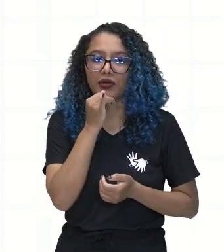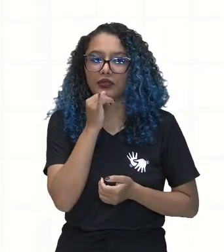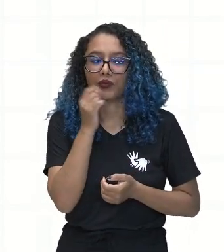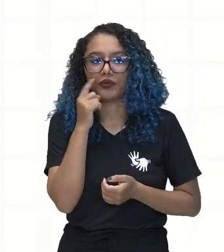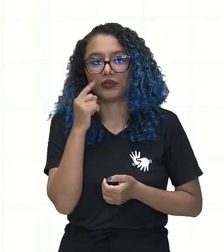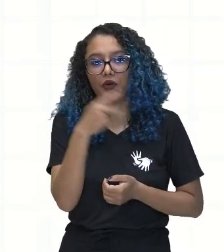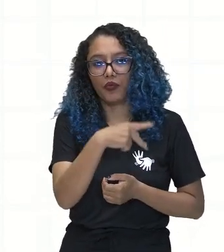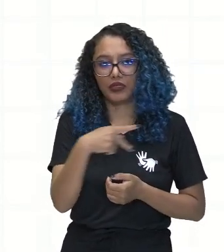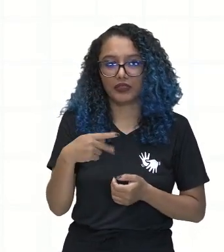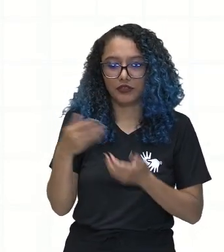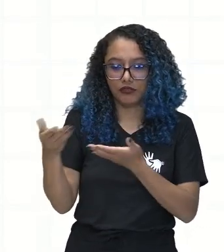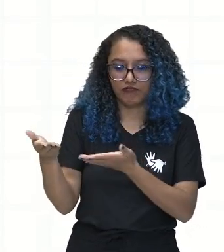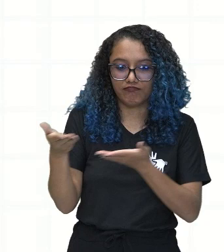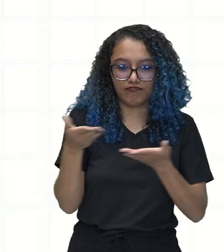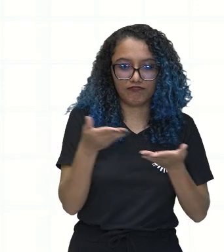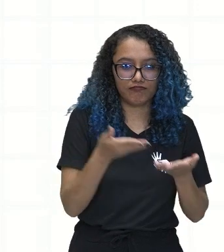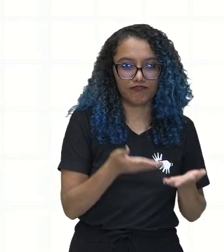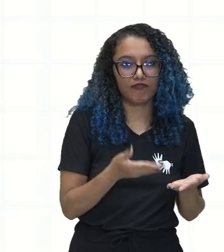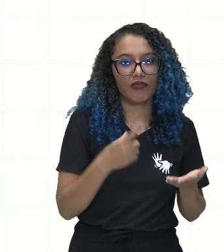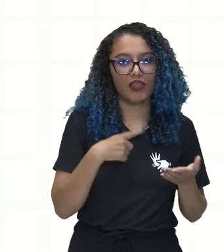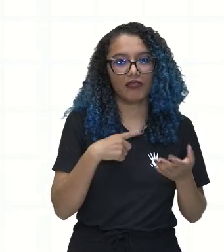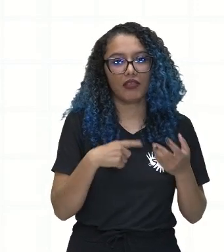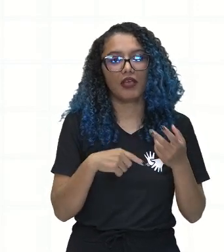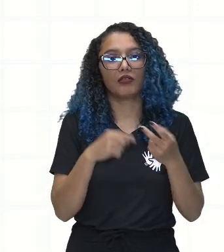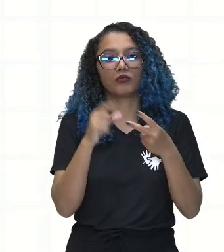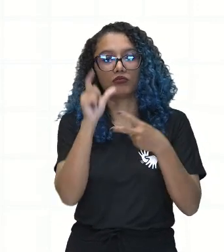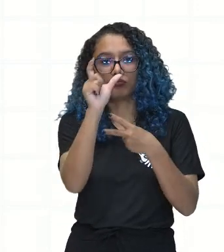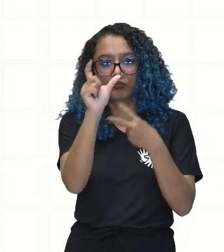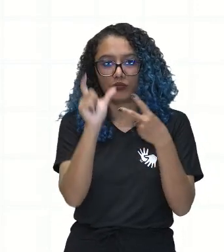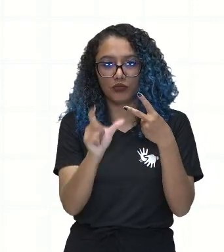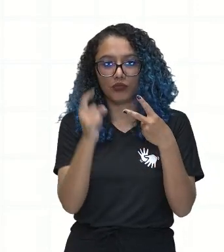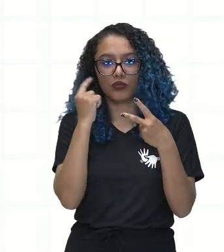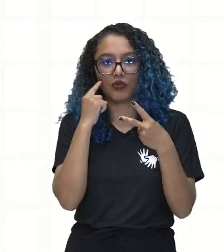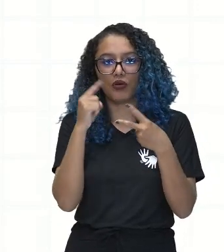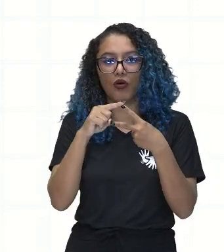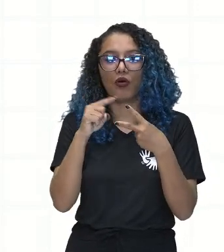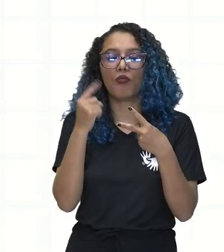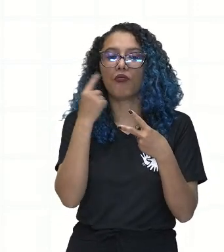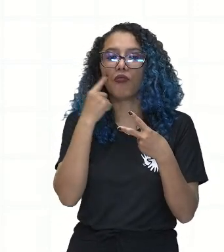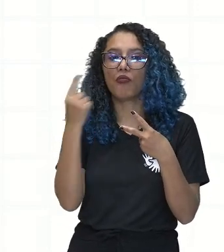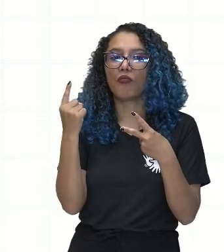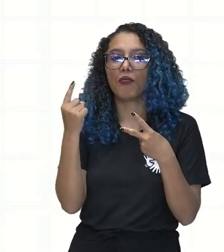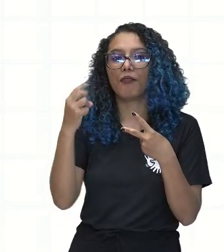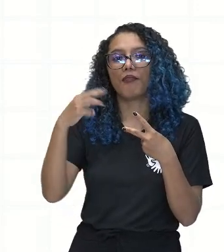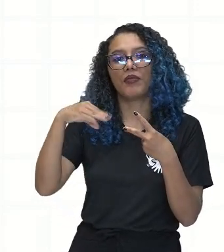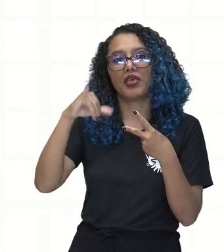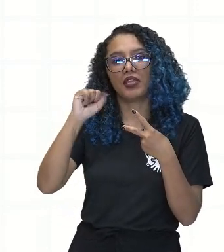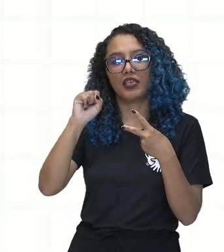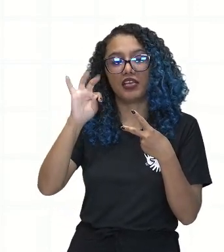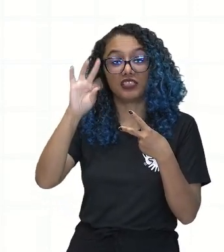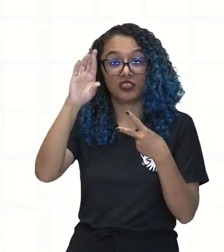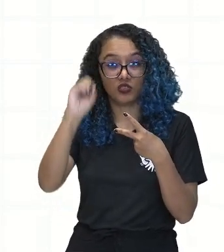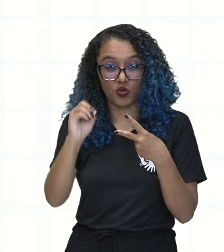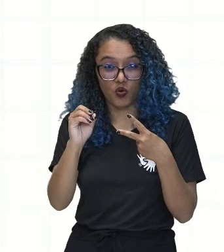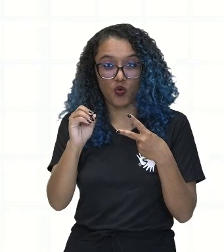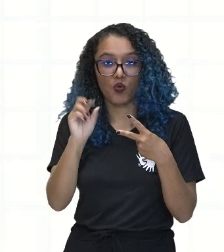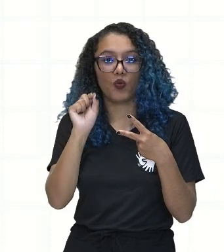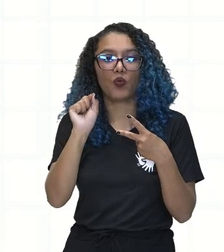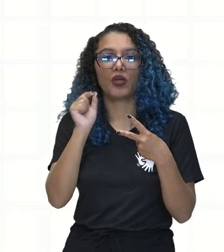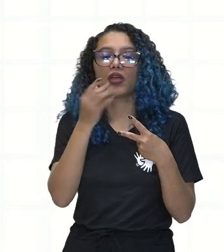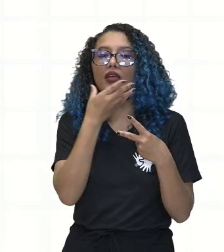Presidente recebeu, aí temos aqui um substantivo masculino, ó, o ministro, e